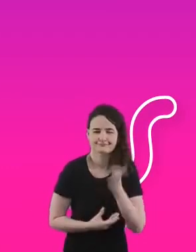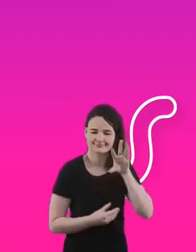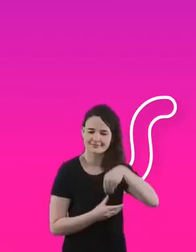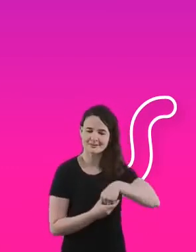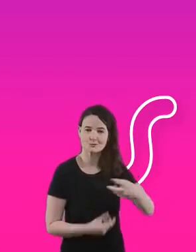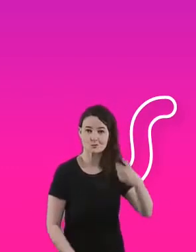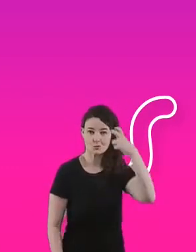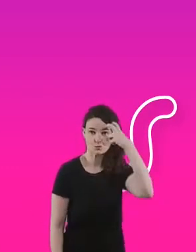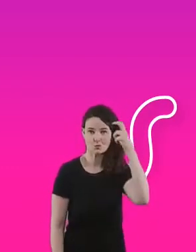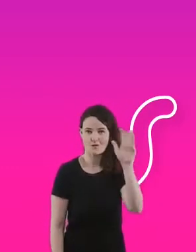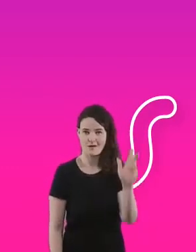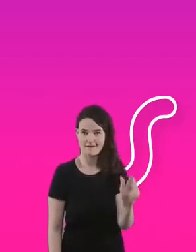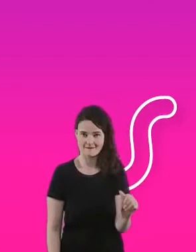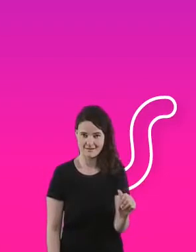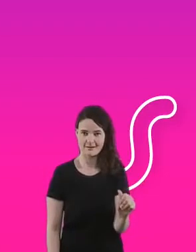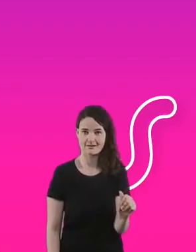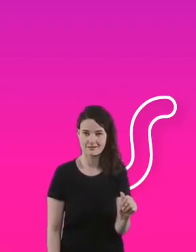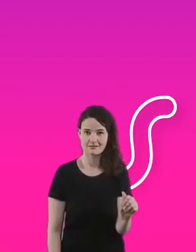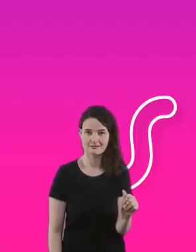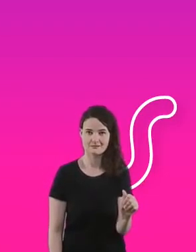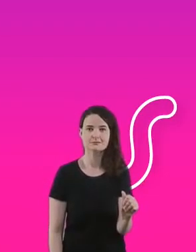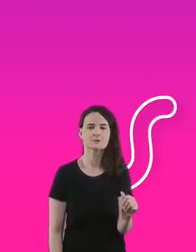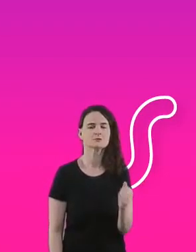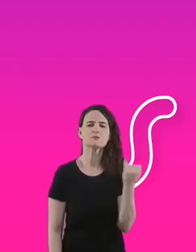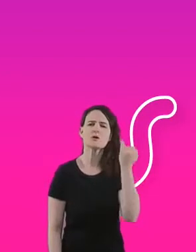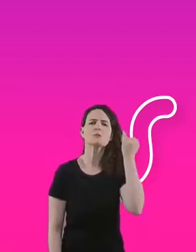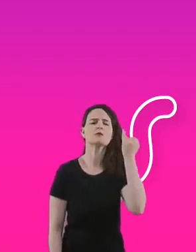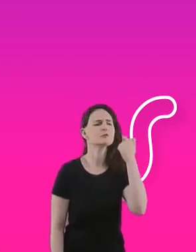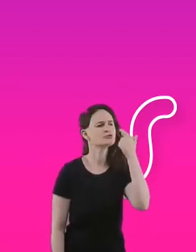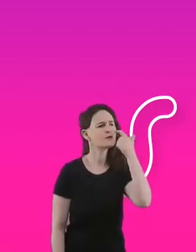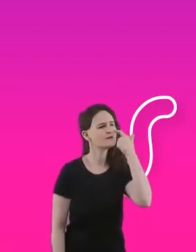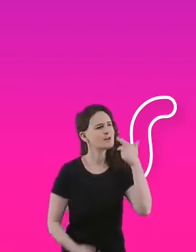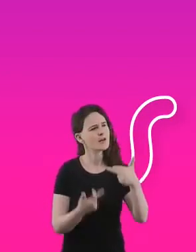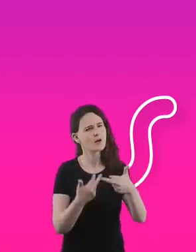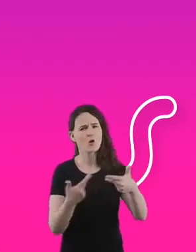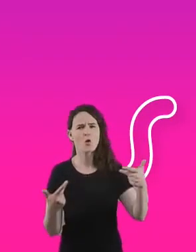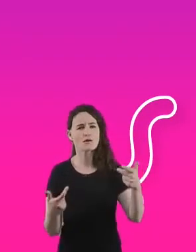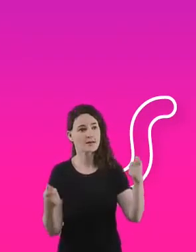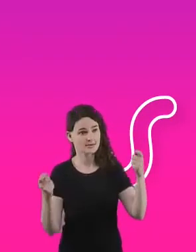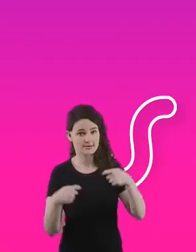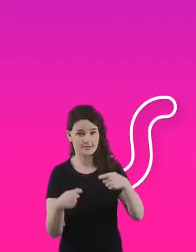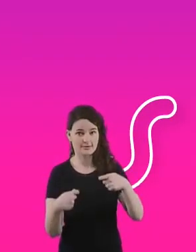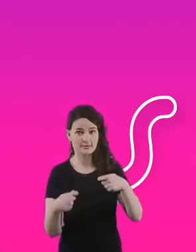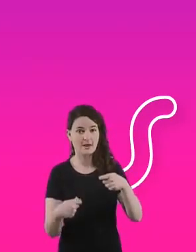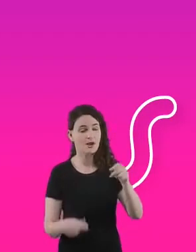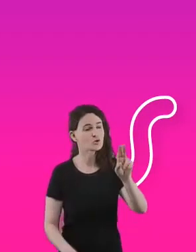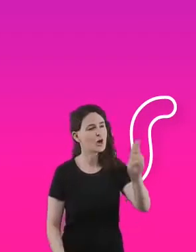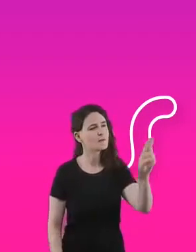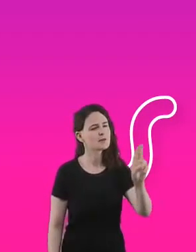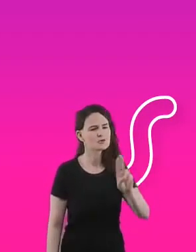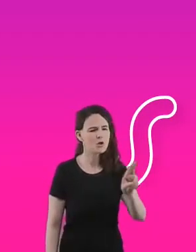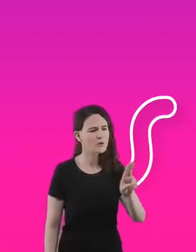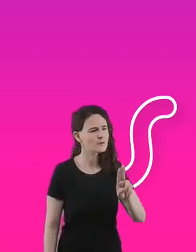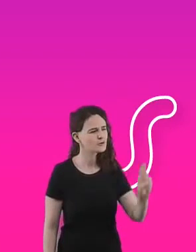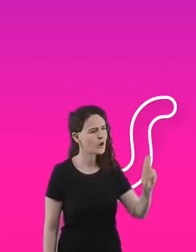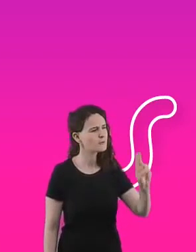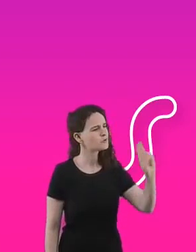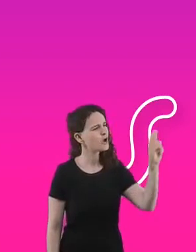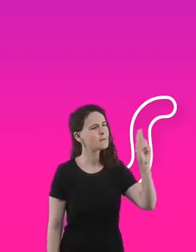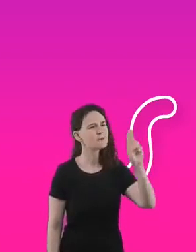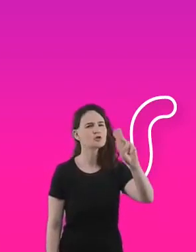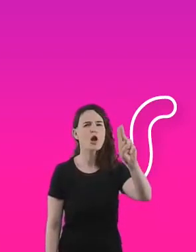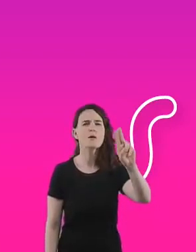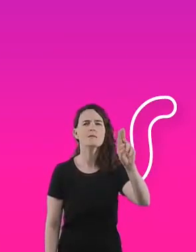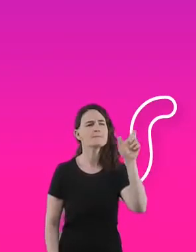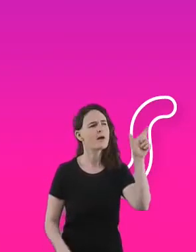em se apropriar daquilo em que a gente consegue dar nomes, mas eu me arrisco a sempre passar pelo afrofuturismo como